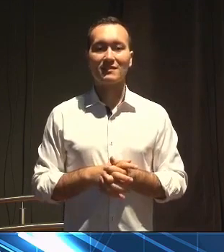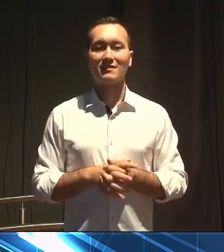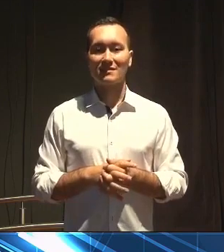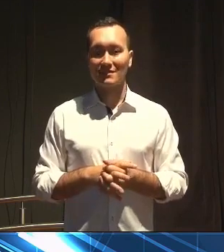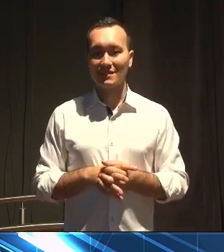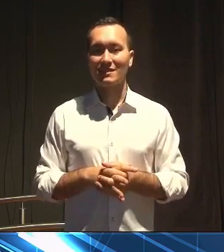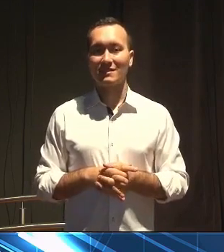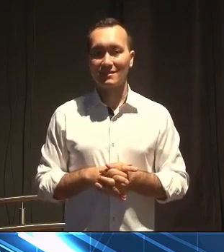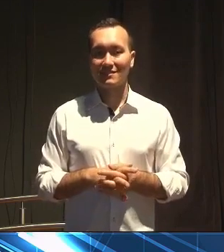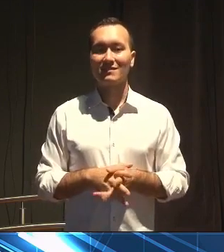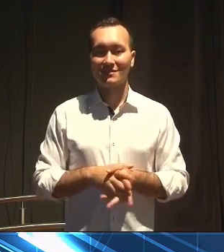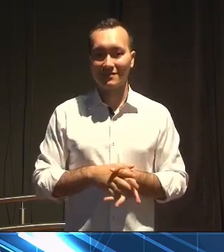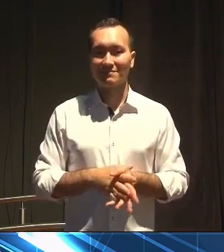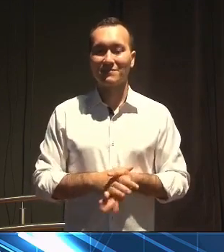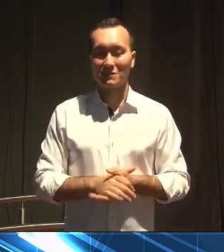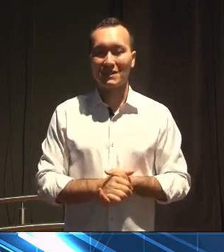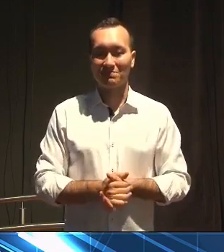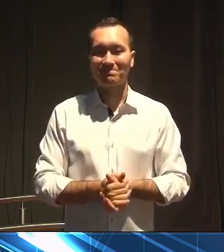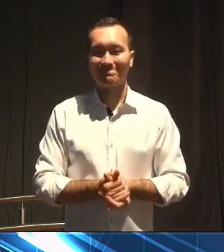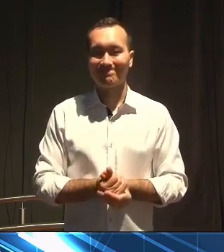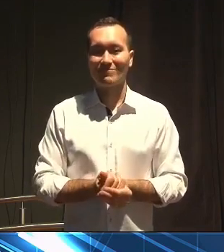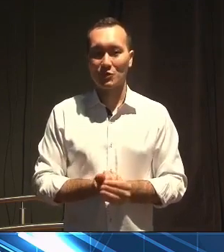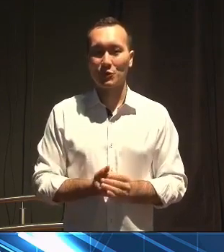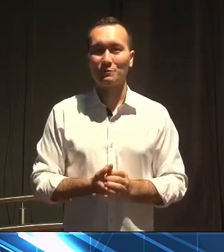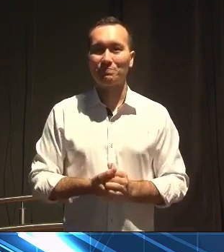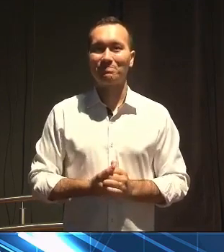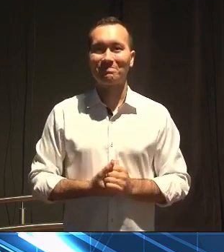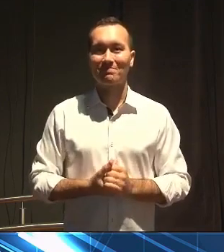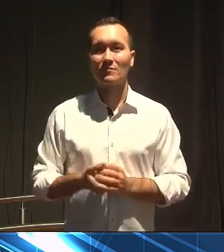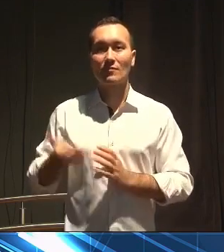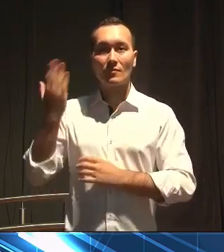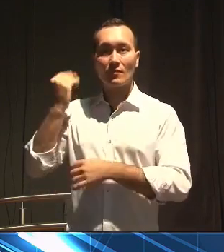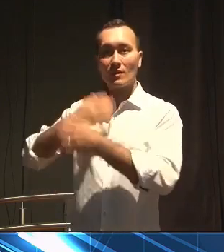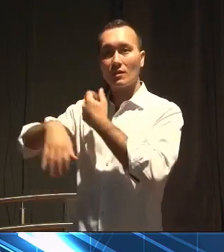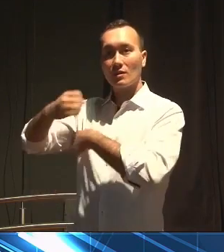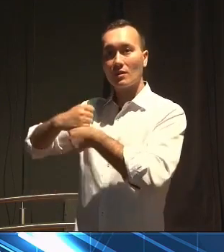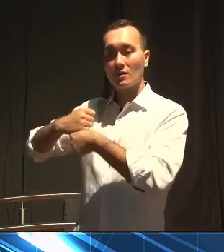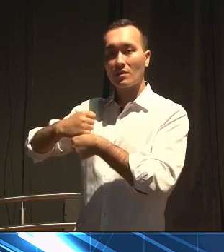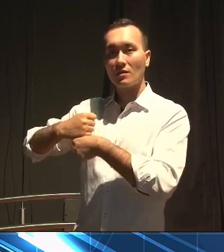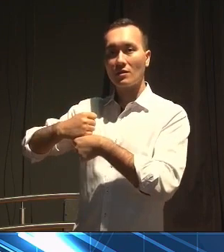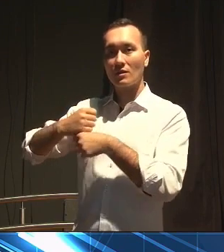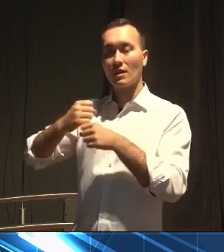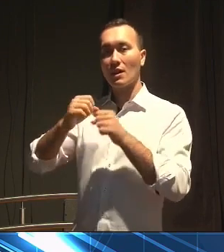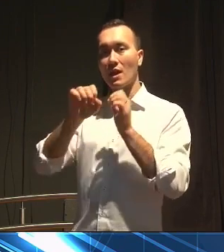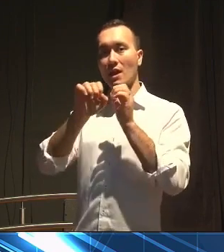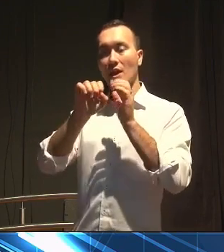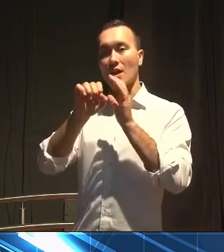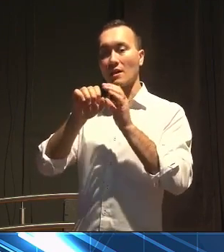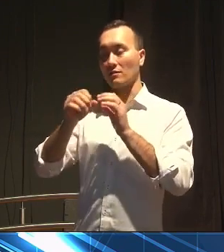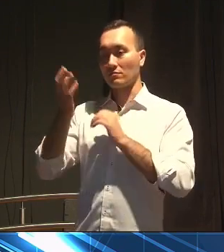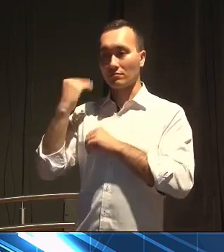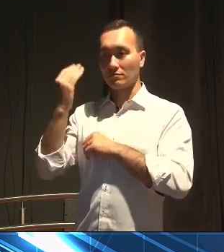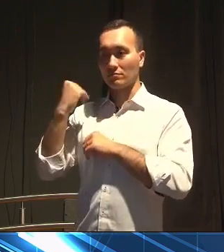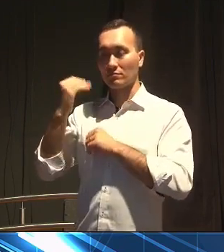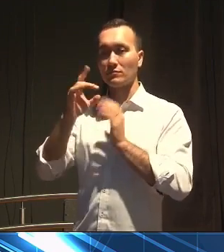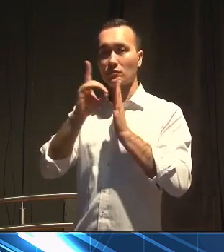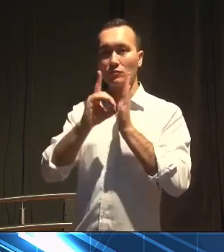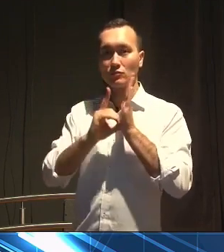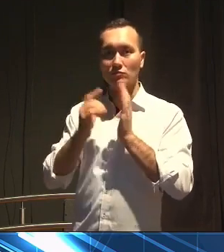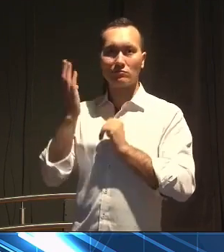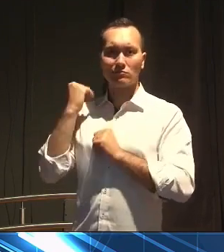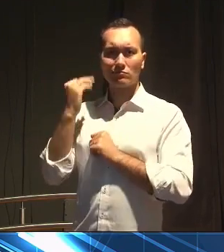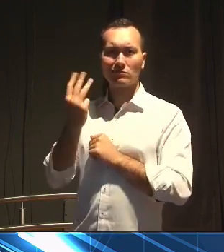que lá nos anos 90 a gente estava vivendo um período de leitura, e agora a gente está na Web